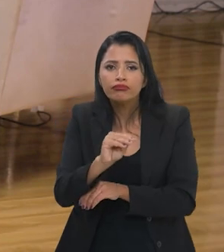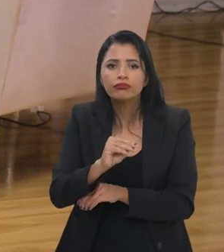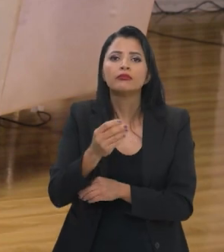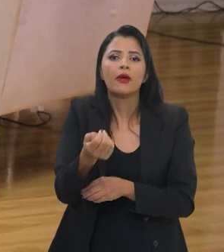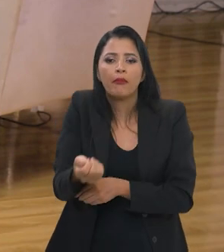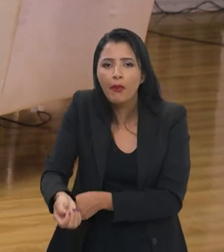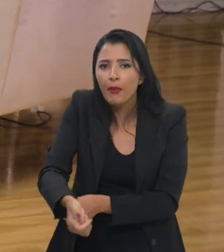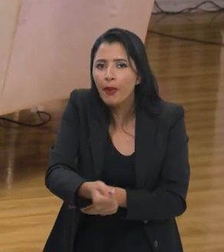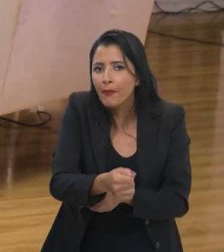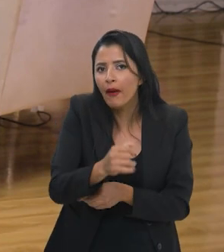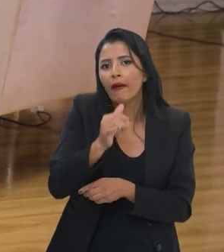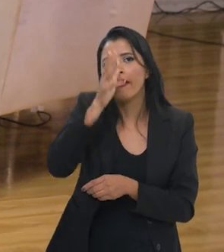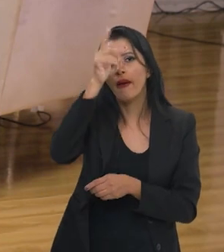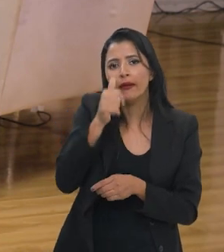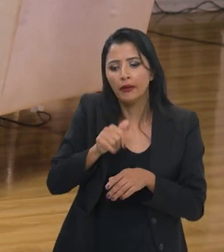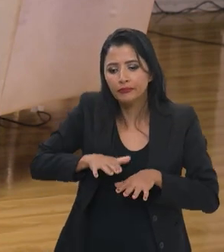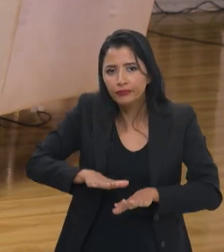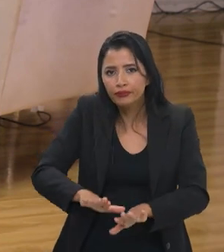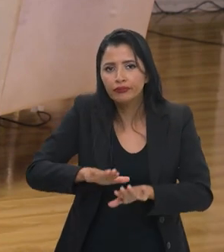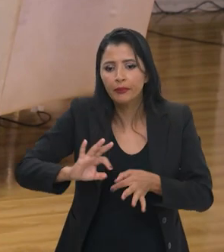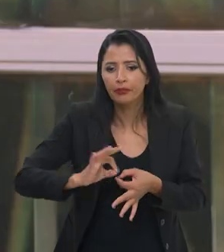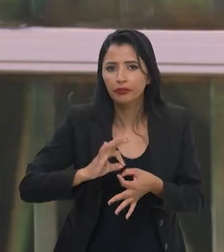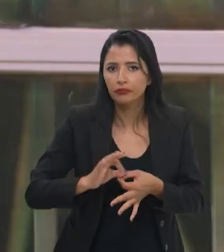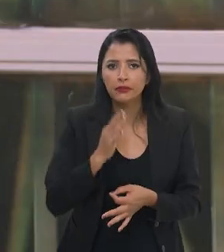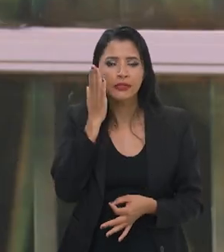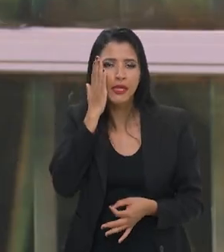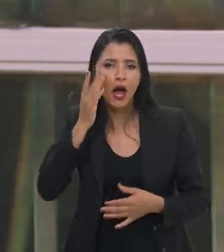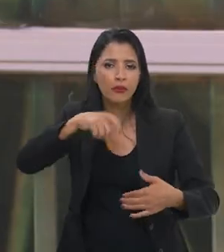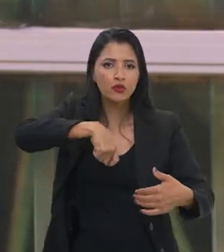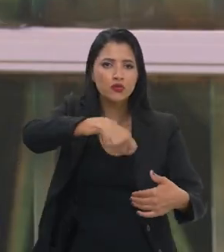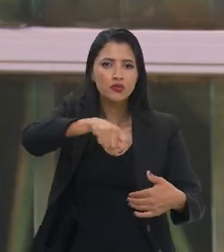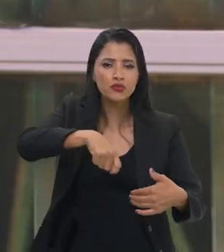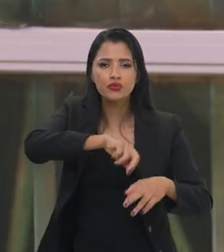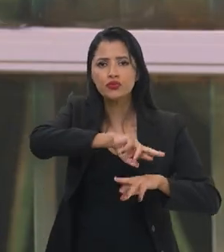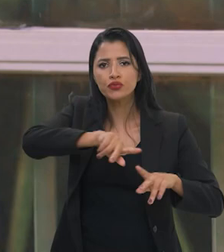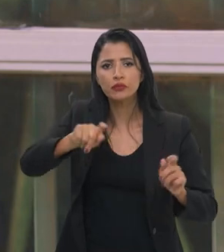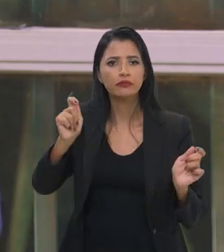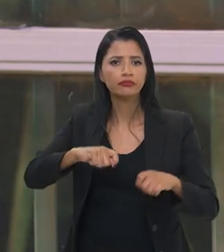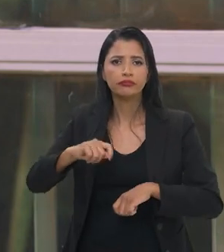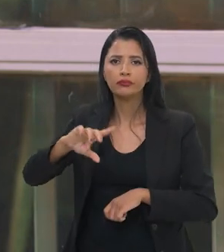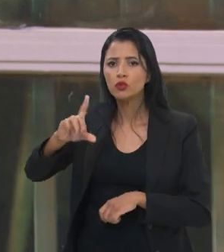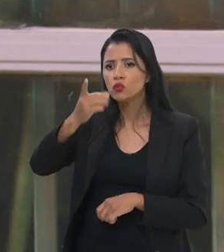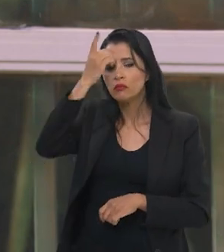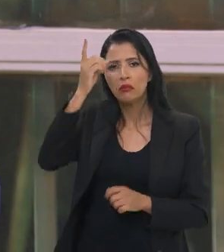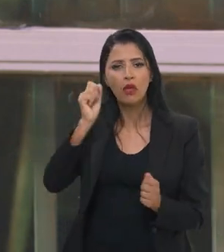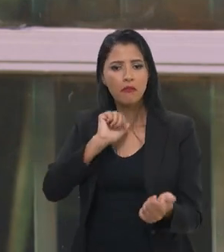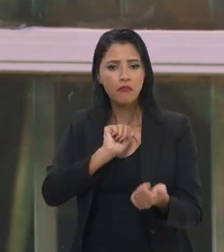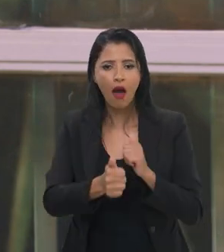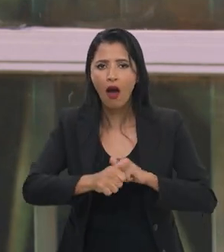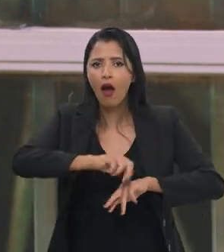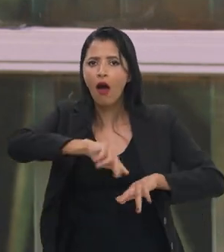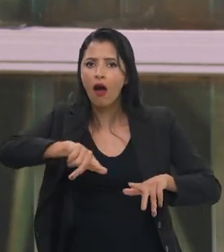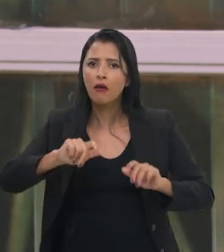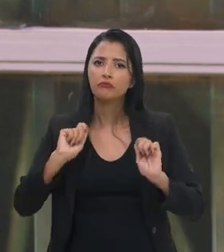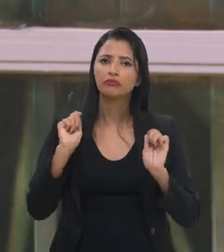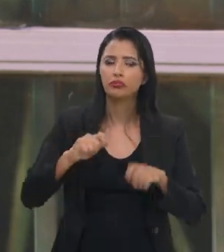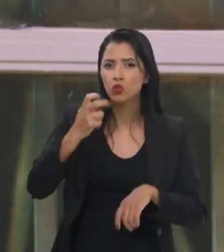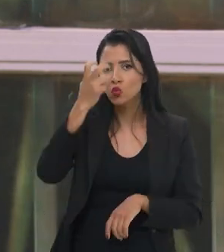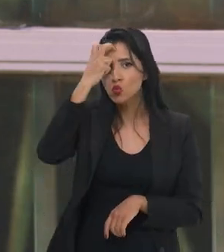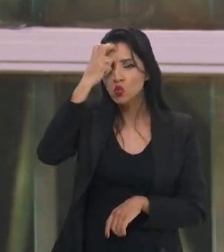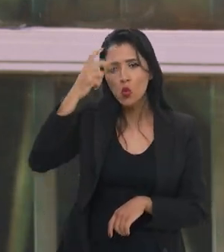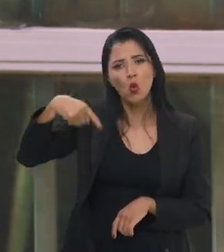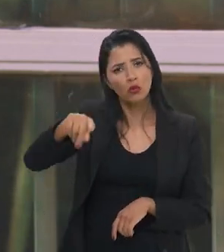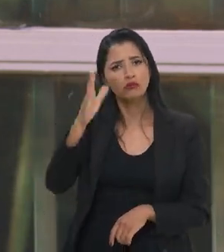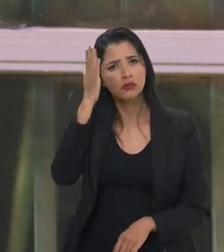sabe trabalhar não é com costura sabe trabalhar na gastronomia é um talento no esporte é um talento